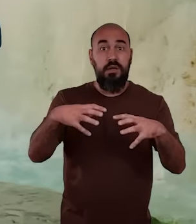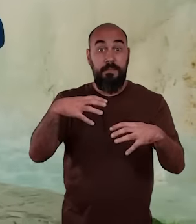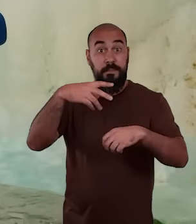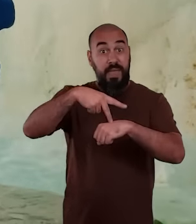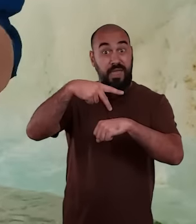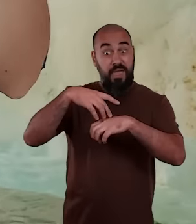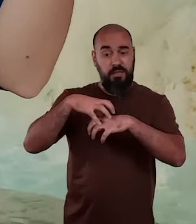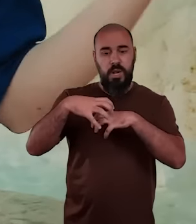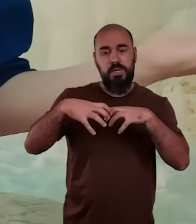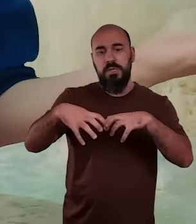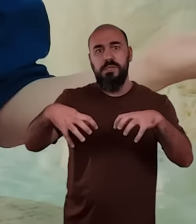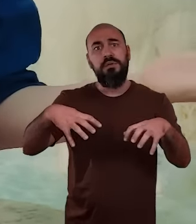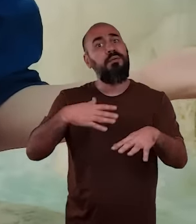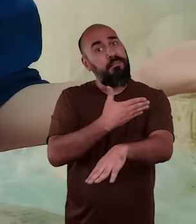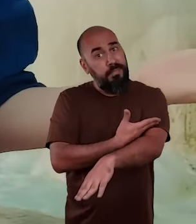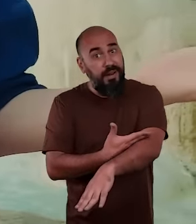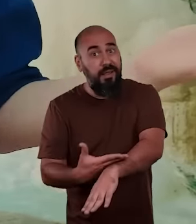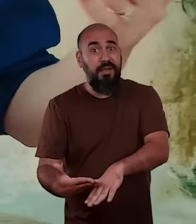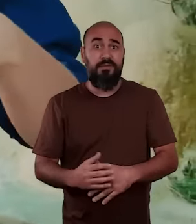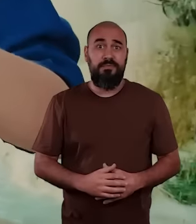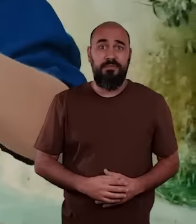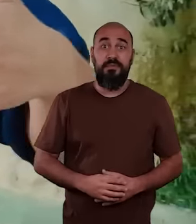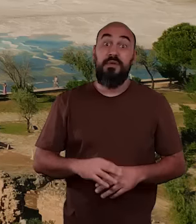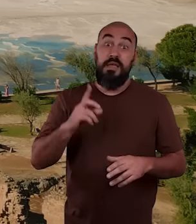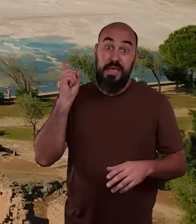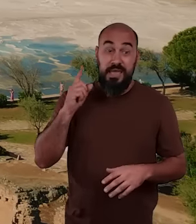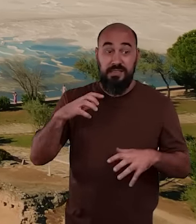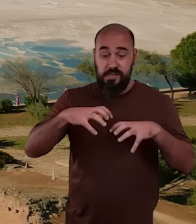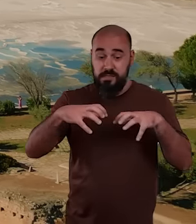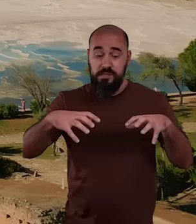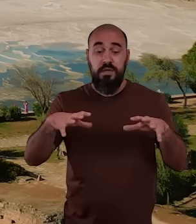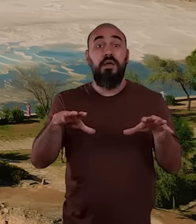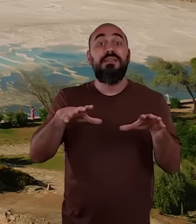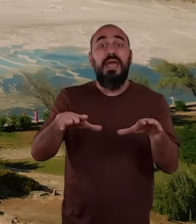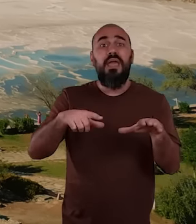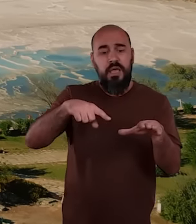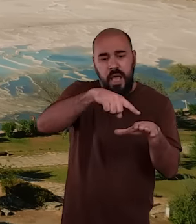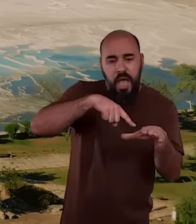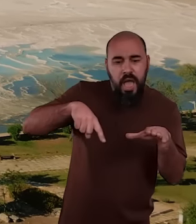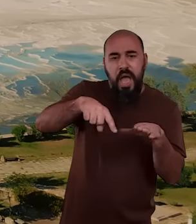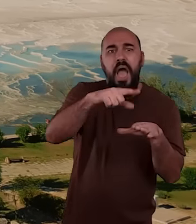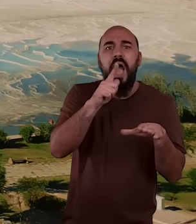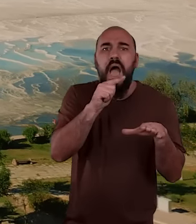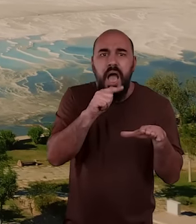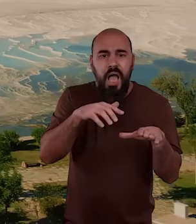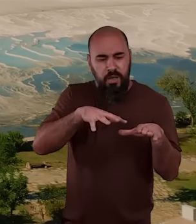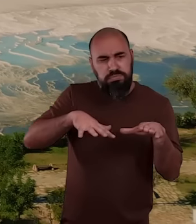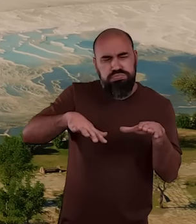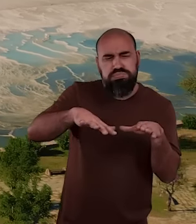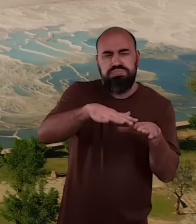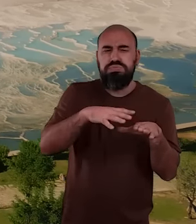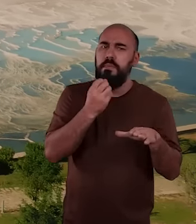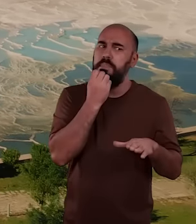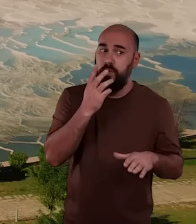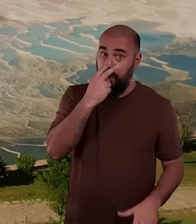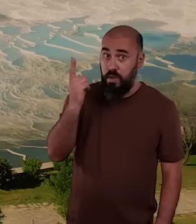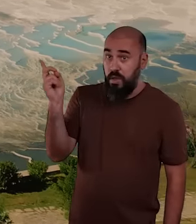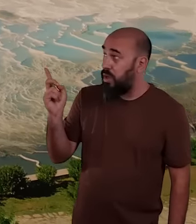da rocha. Por isso que fica tudo tão branquinho. E foi formando várias piscinas naturais arredondadas, como você está vendo aí na